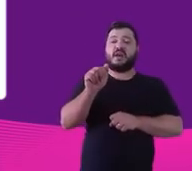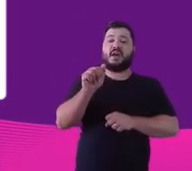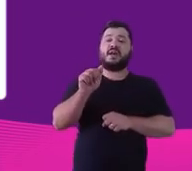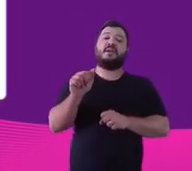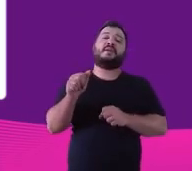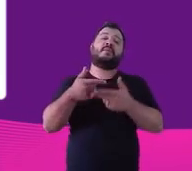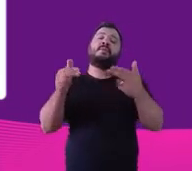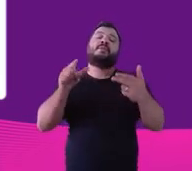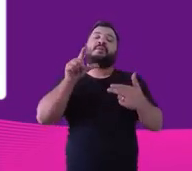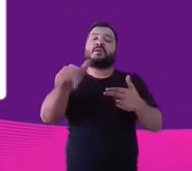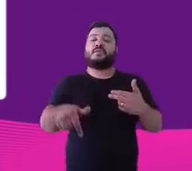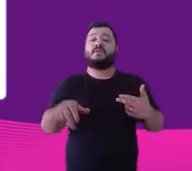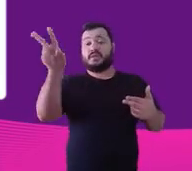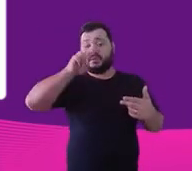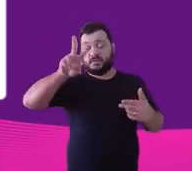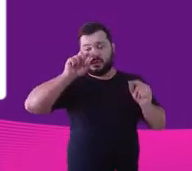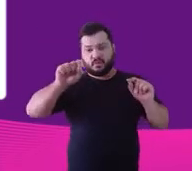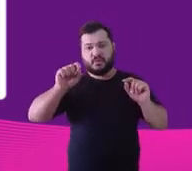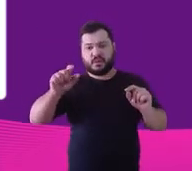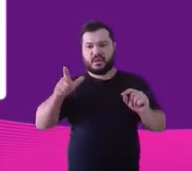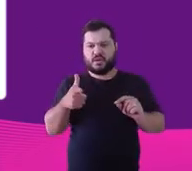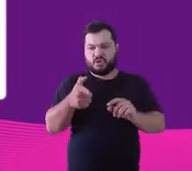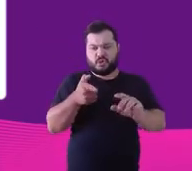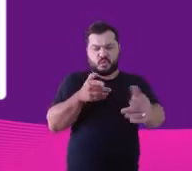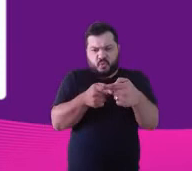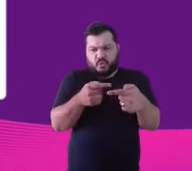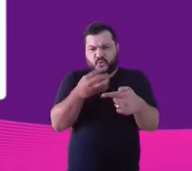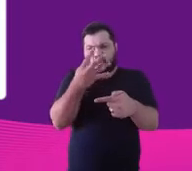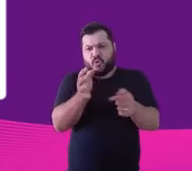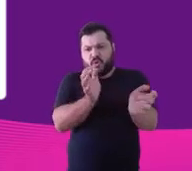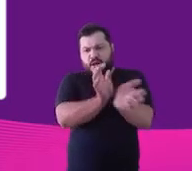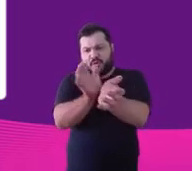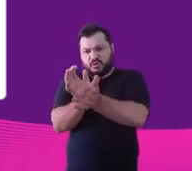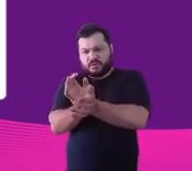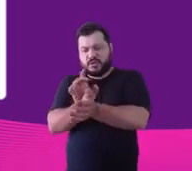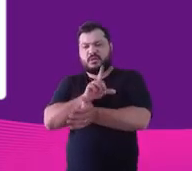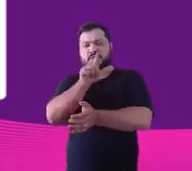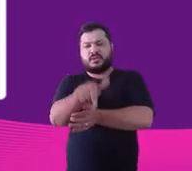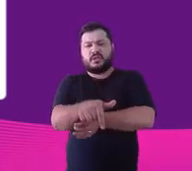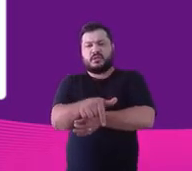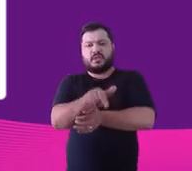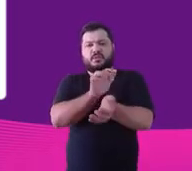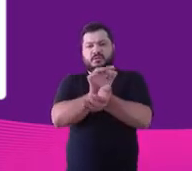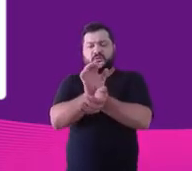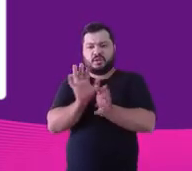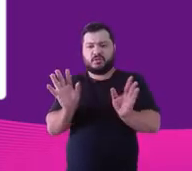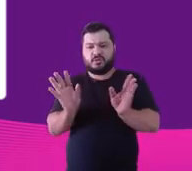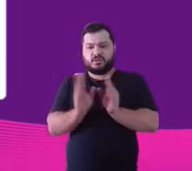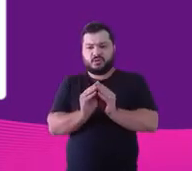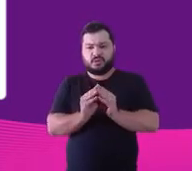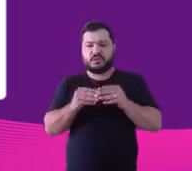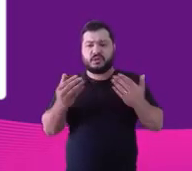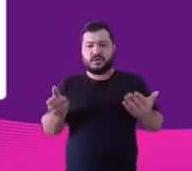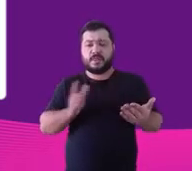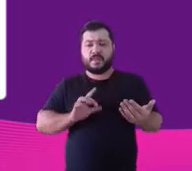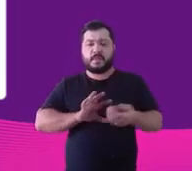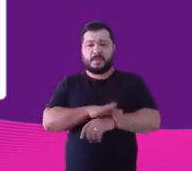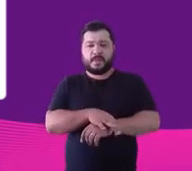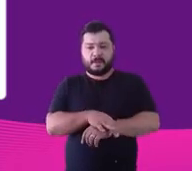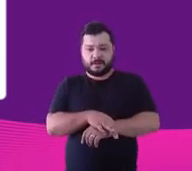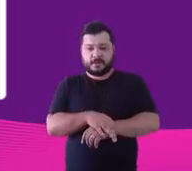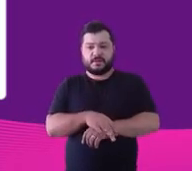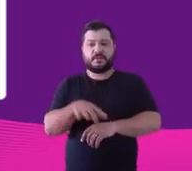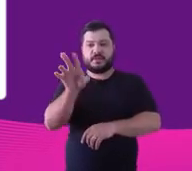como evento adverso Santino curto né são quatro ciclos de noção e depois os círculos de controle da Alma segurança